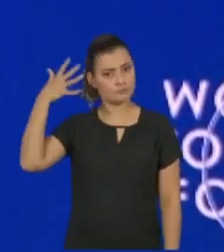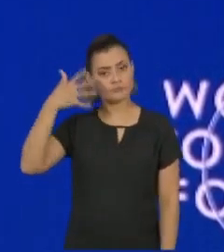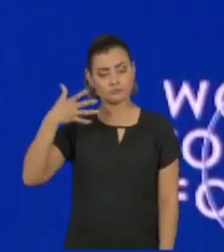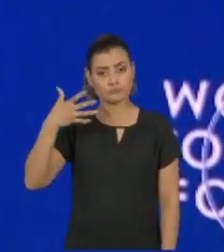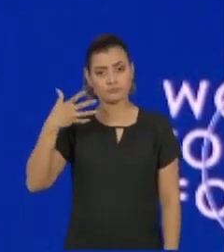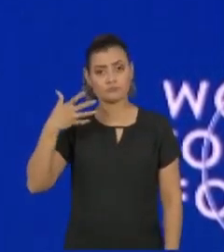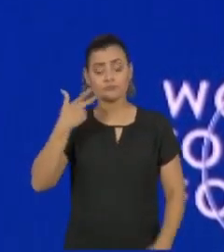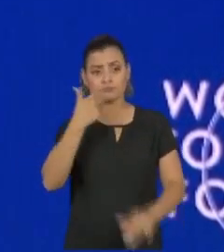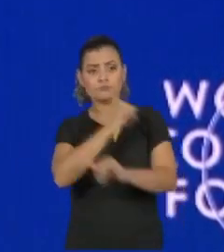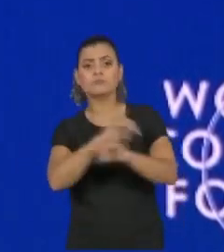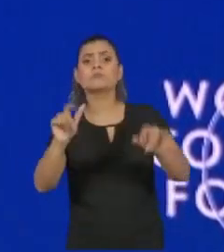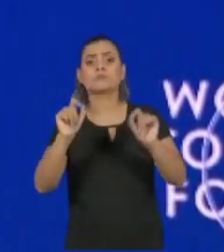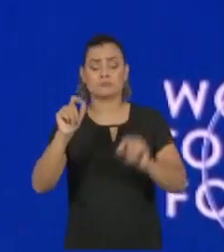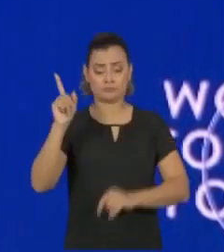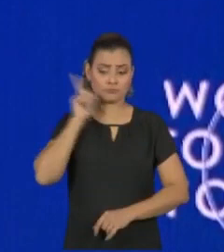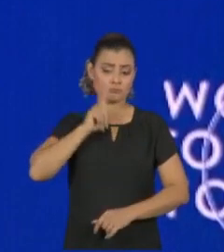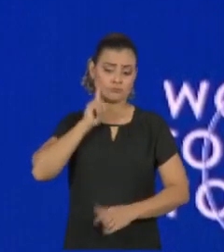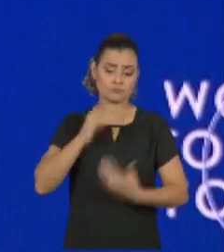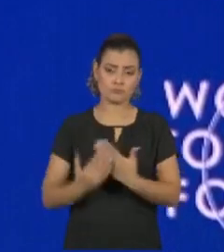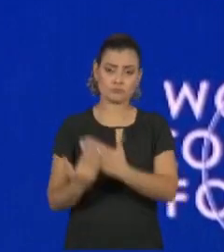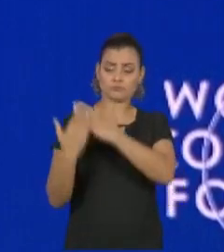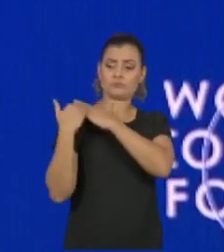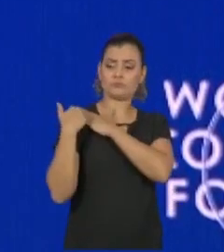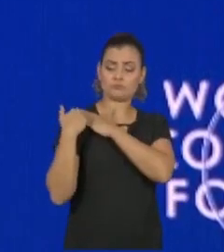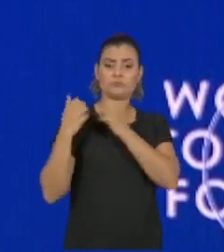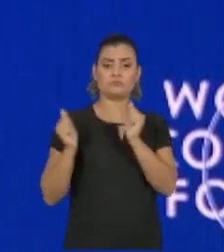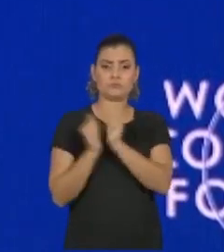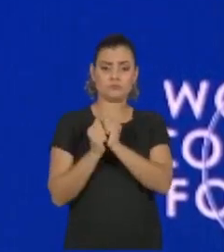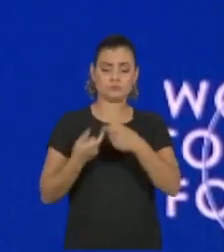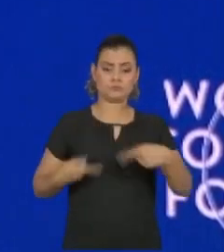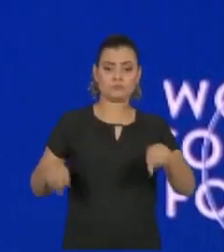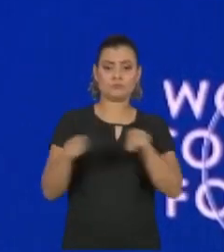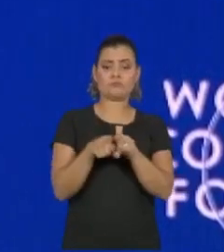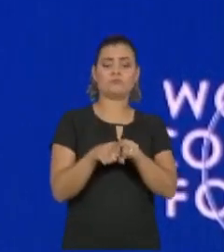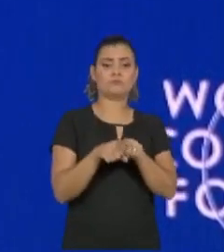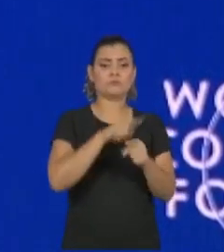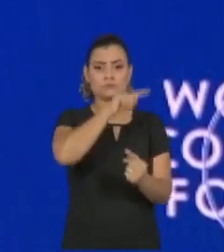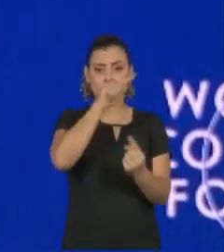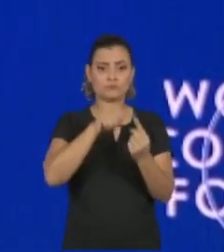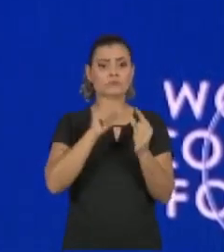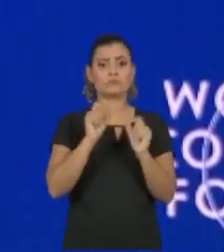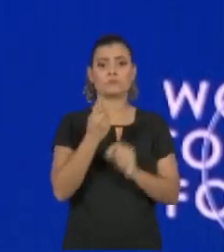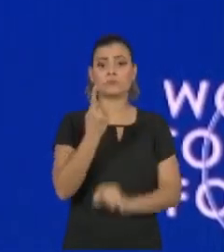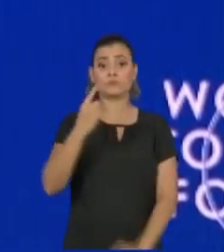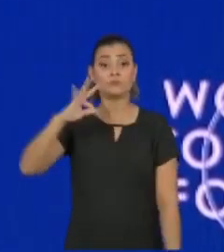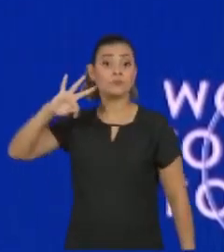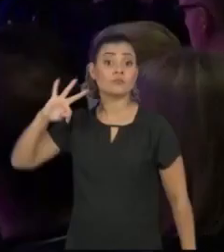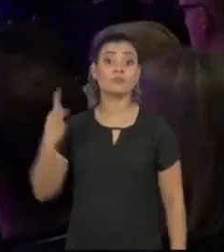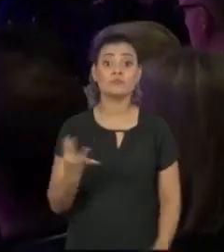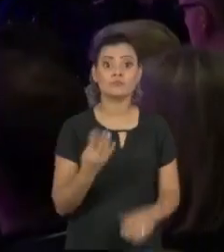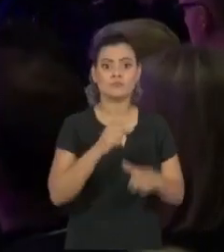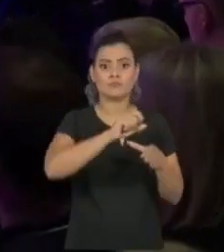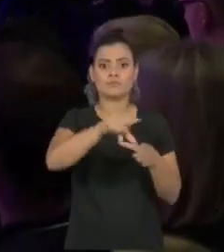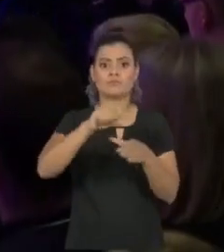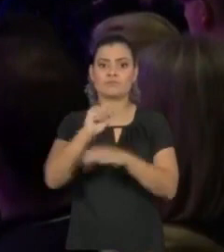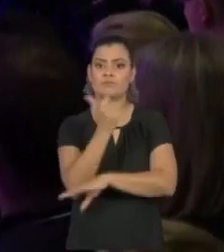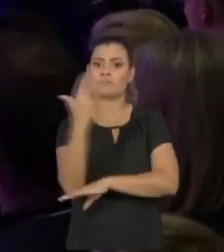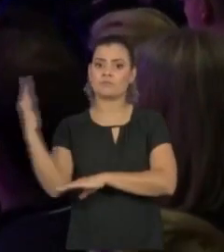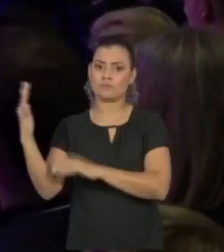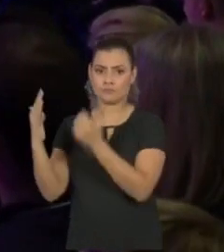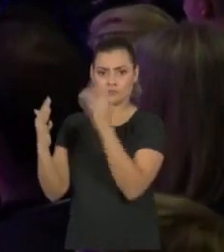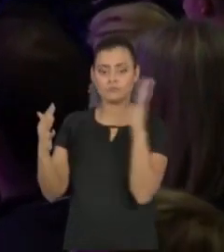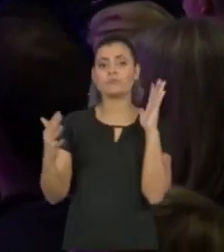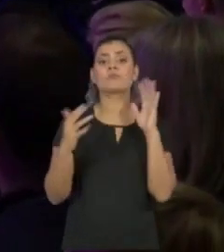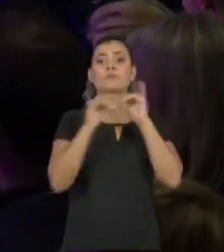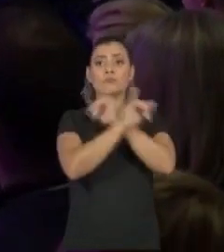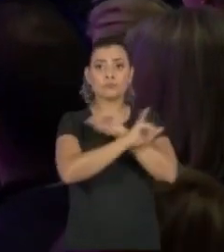Ele disse que os Estados Unidos se juntarão à iniciativa do evento para plantar 1 trilhão de árvores. Trump fez o